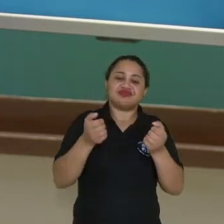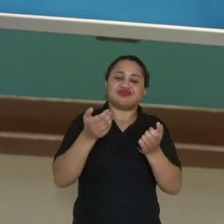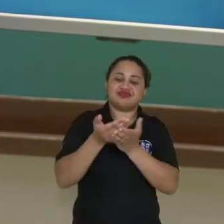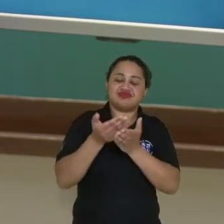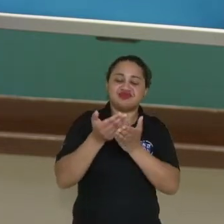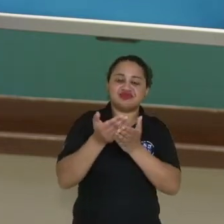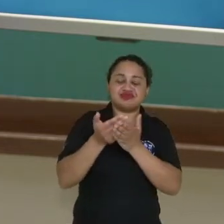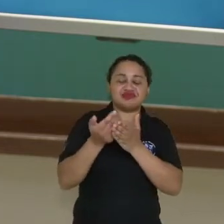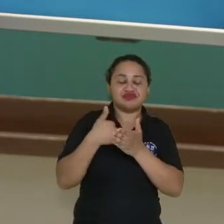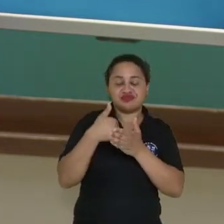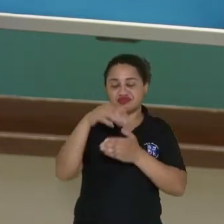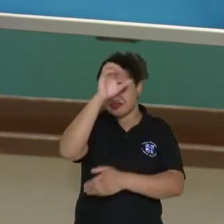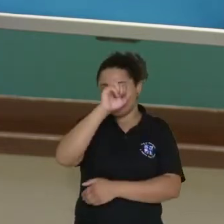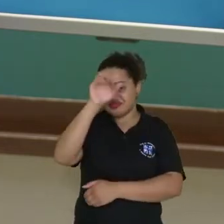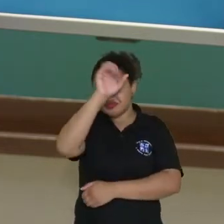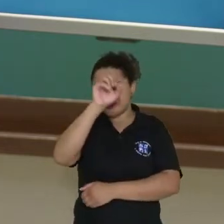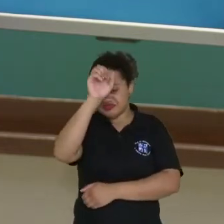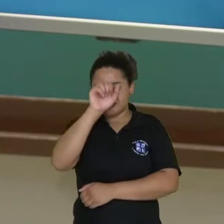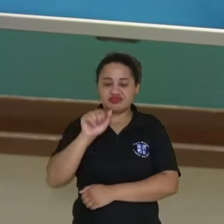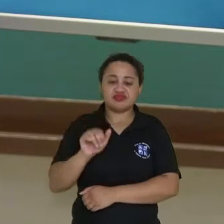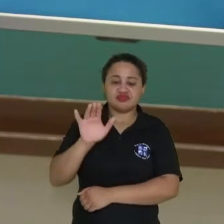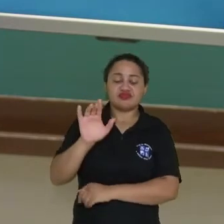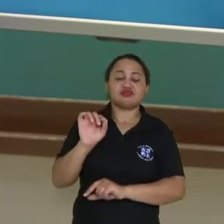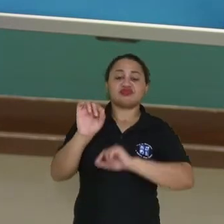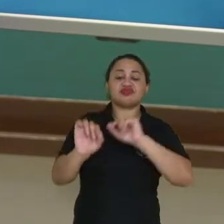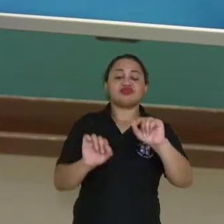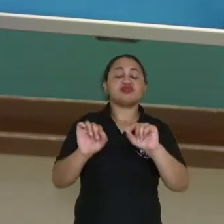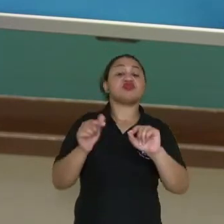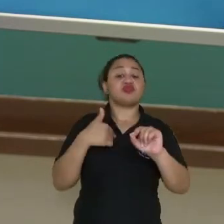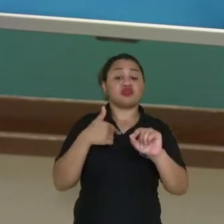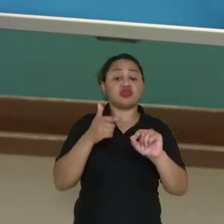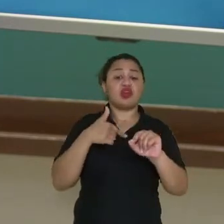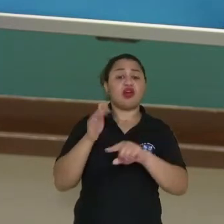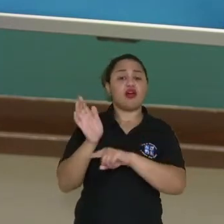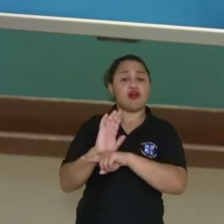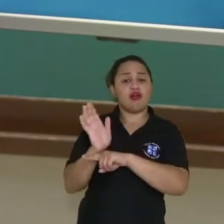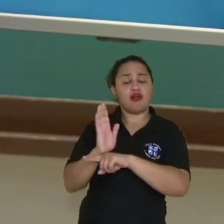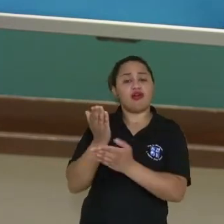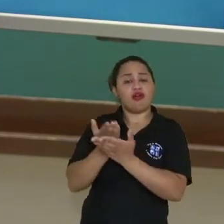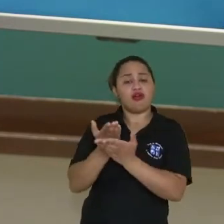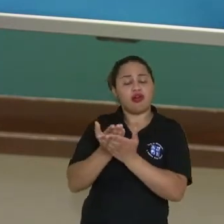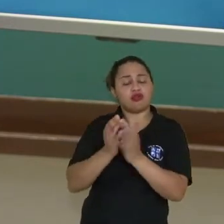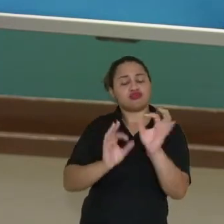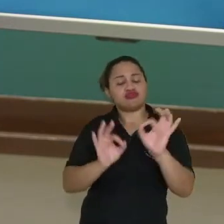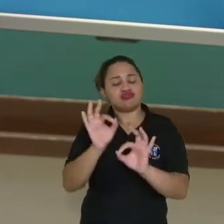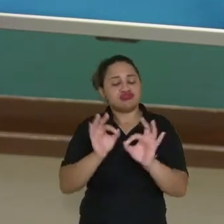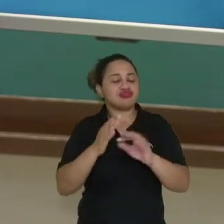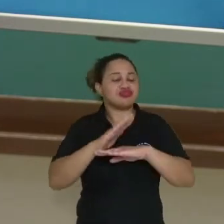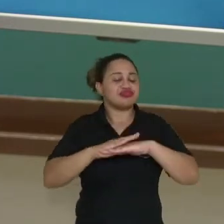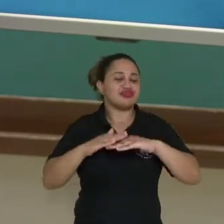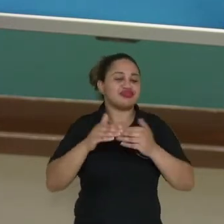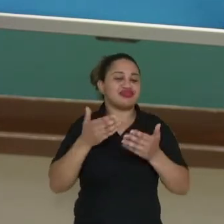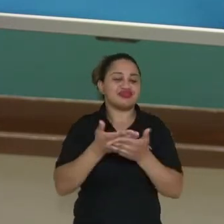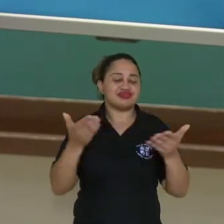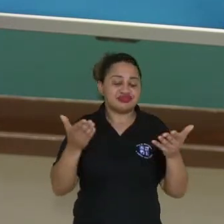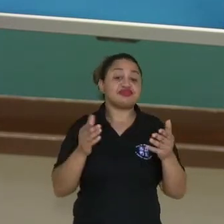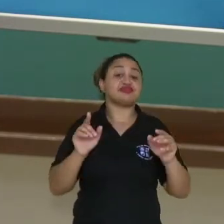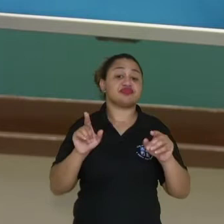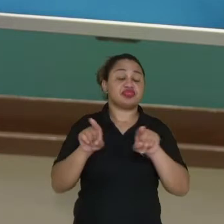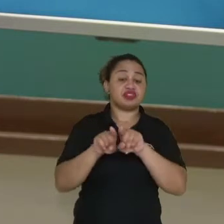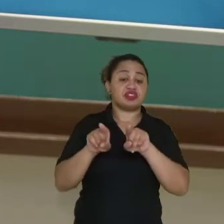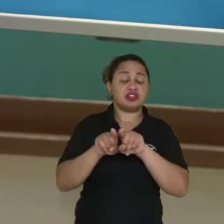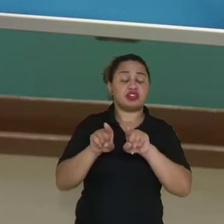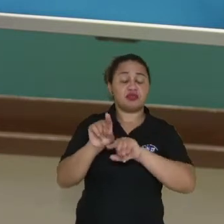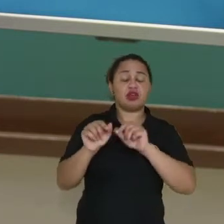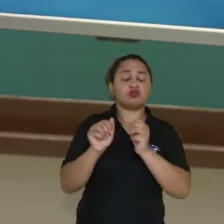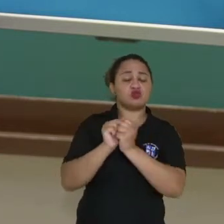cuidando do intelecto de vocês e aprendendo um pouquinho com as nossas videoaulas, que são preparadas com tanto carinho. Tenho aqui fazendo a